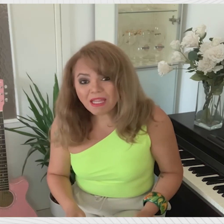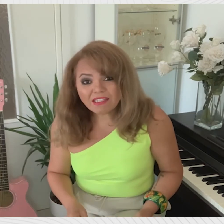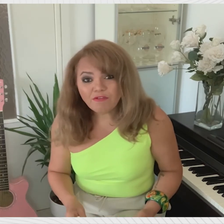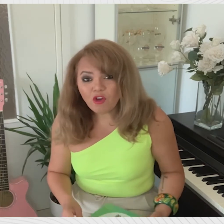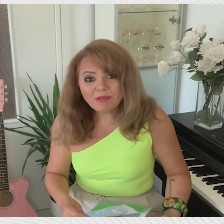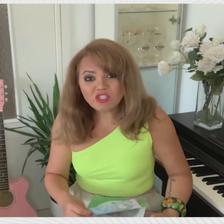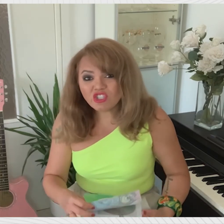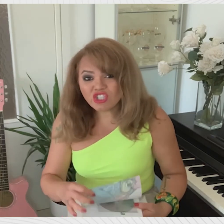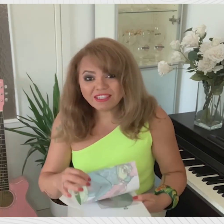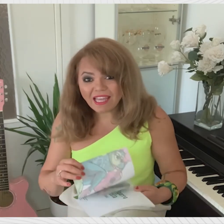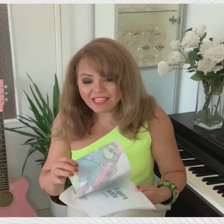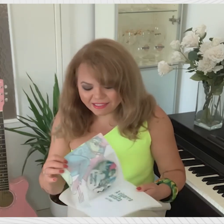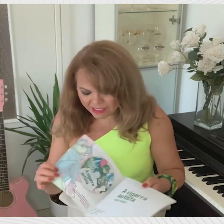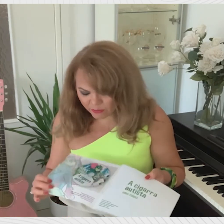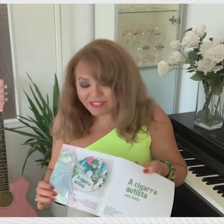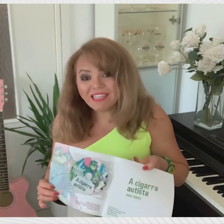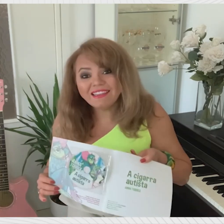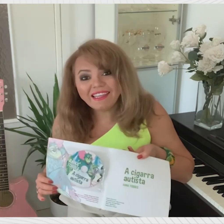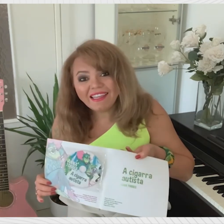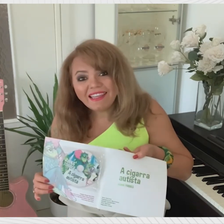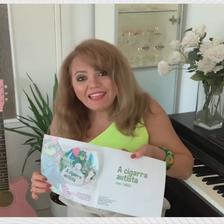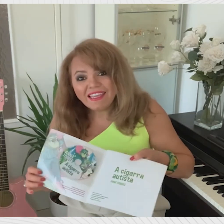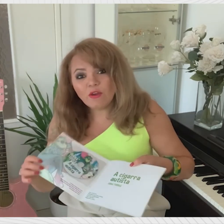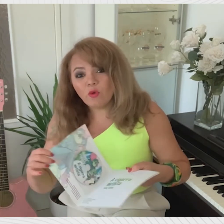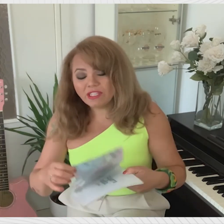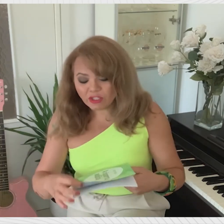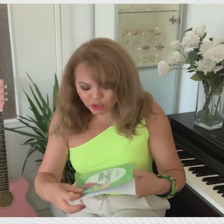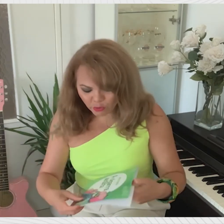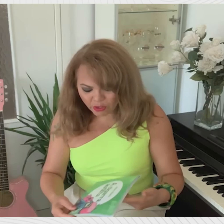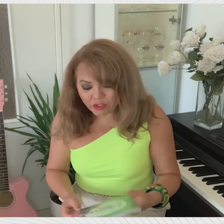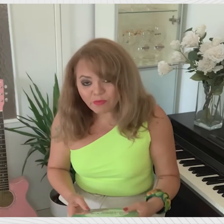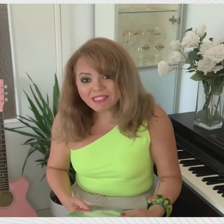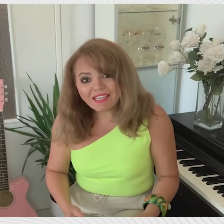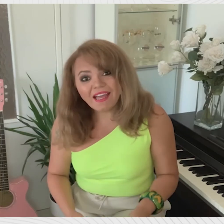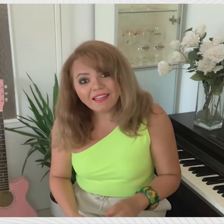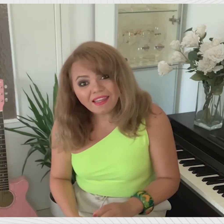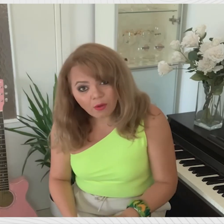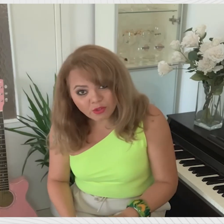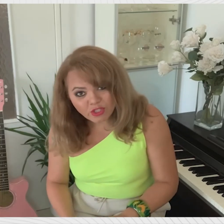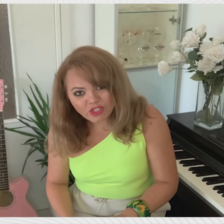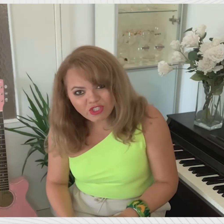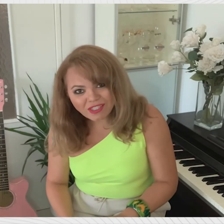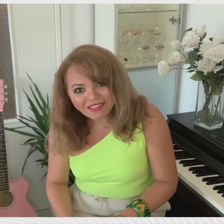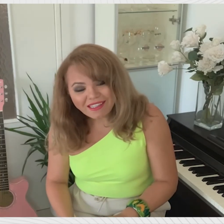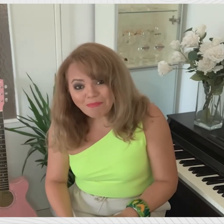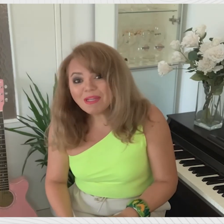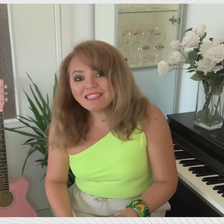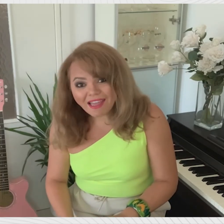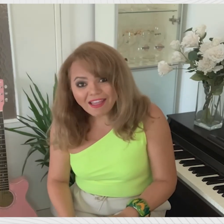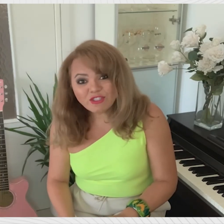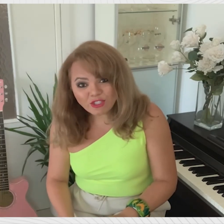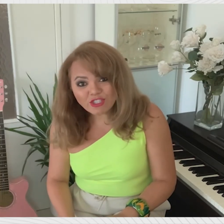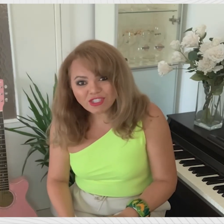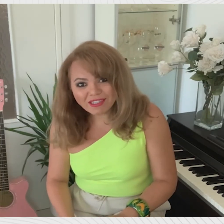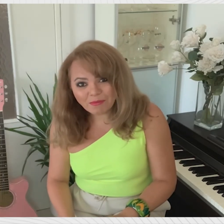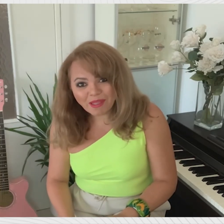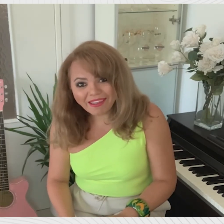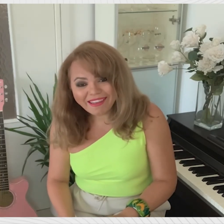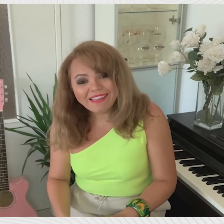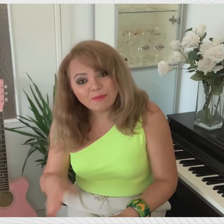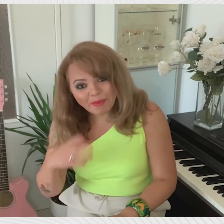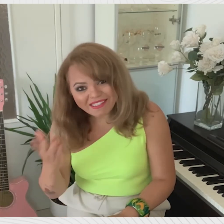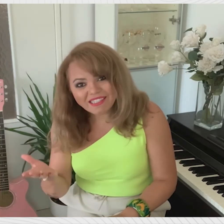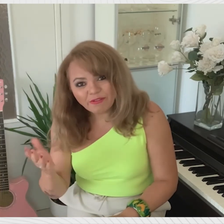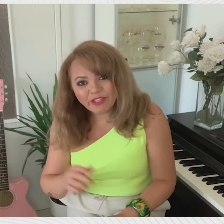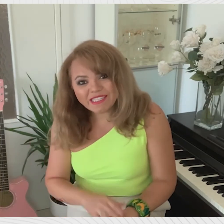as plataformas digitais. Tem um CD e conta a história de uma cigarra que é autista, mas que é artista também,